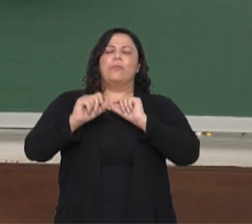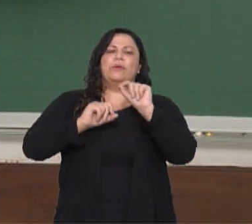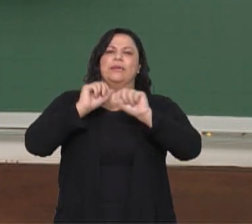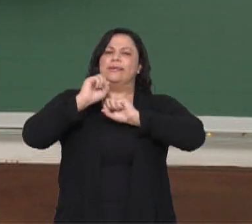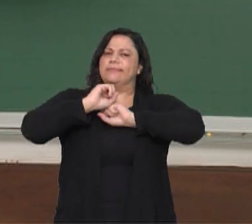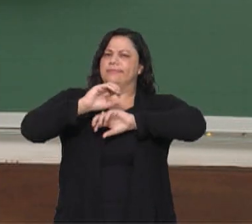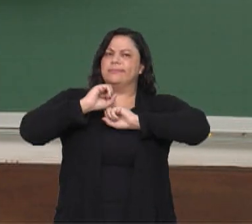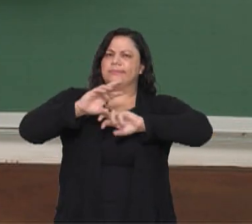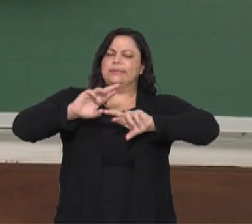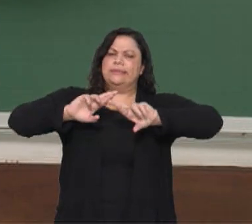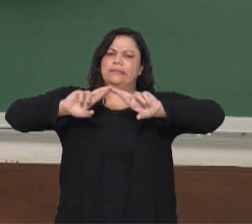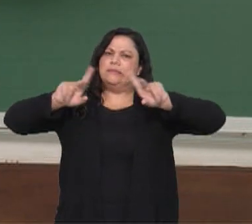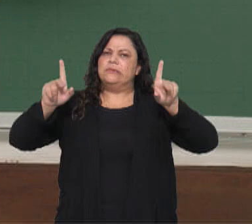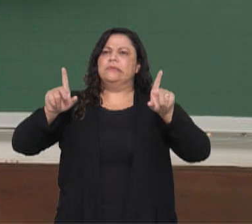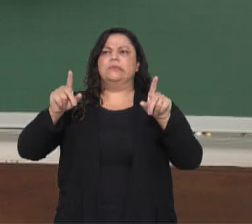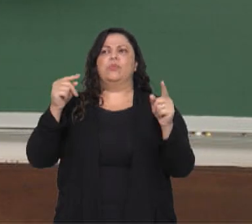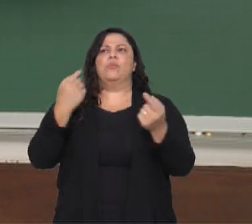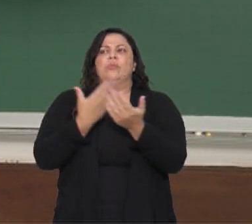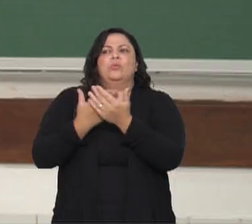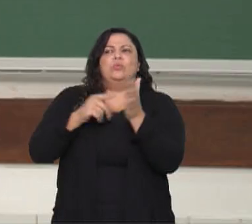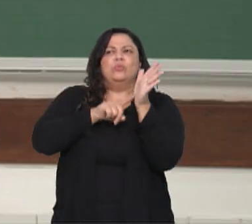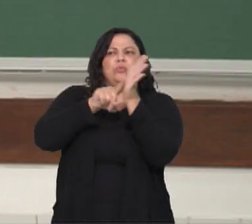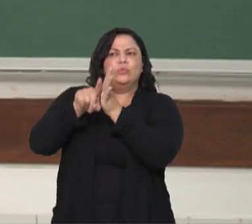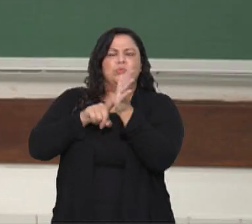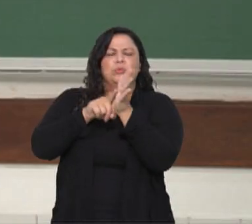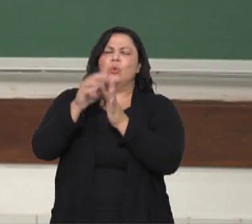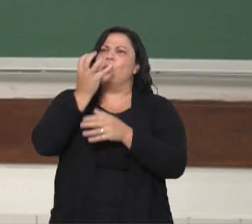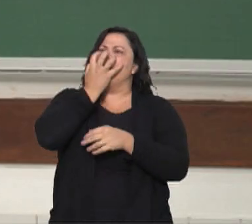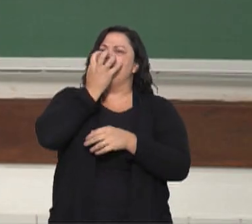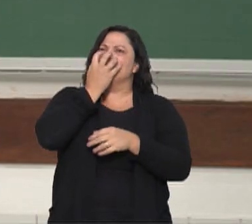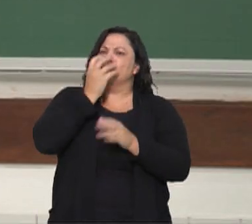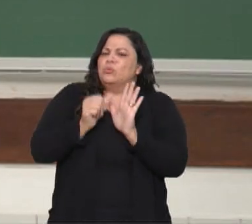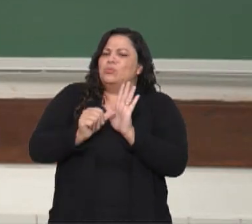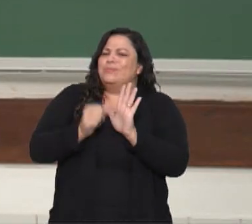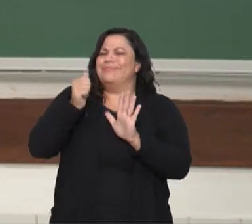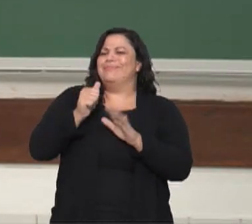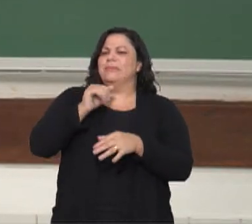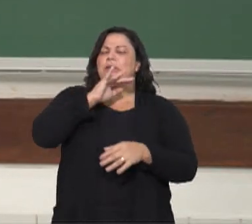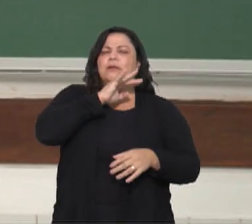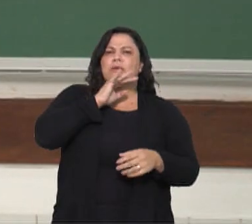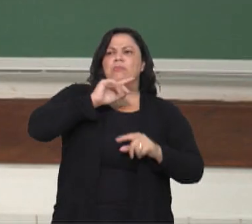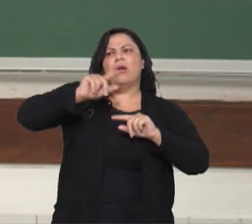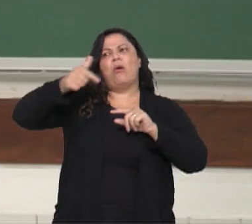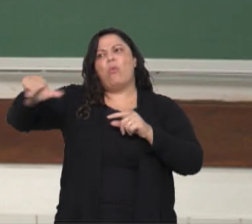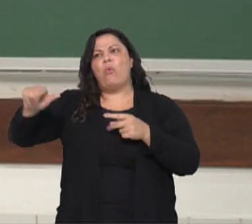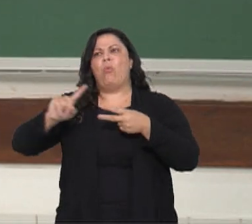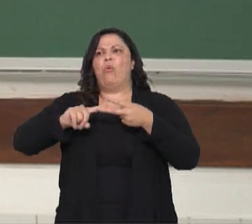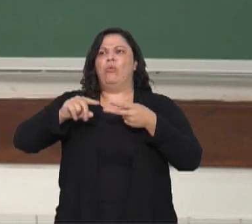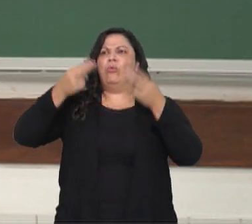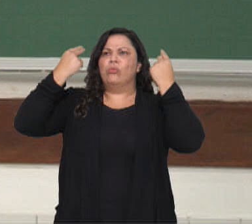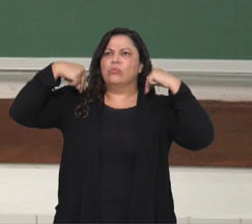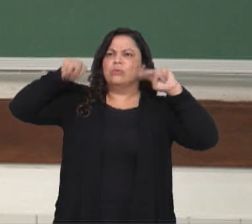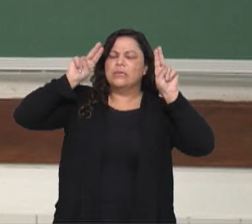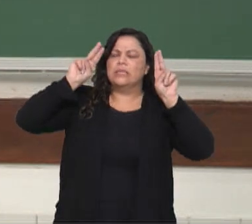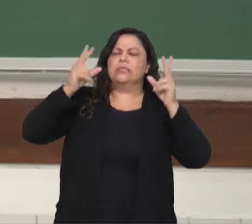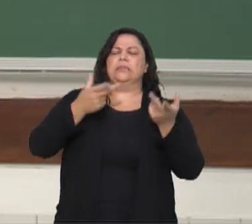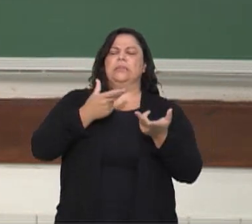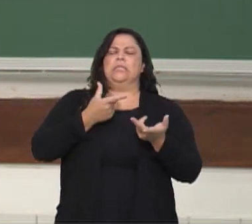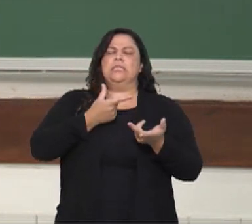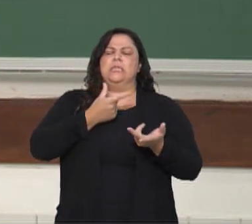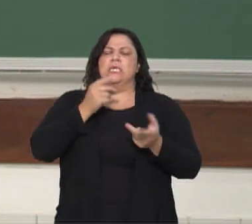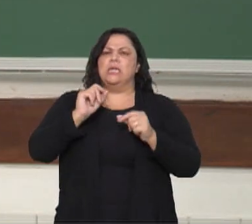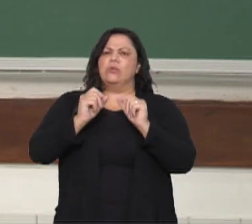Tem alguns estudos que apontam o cachorro como o primeiro animal, outros já colocam até o carneiro, o primeiro animal que foi